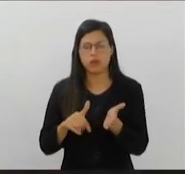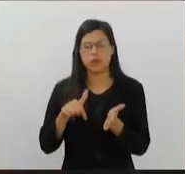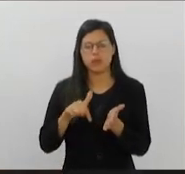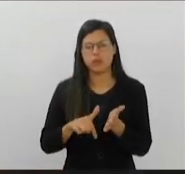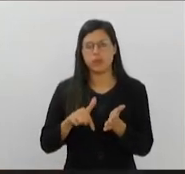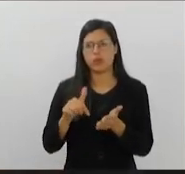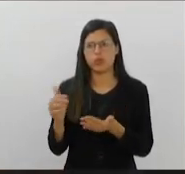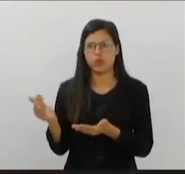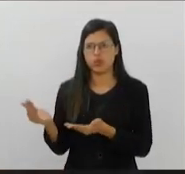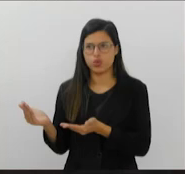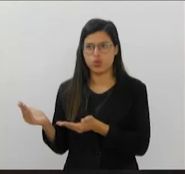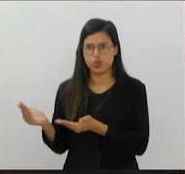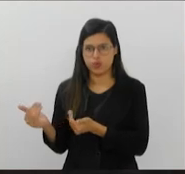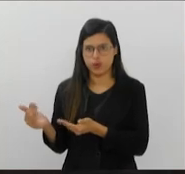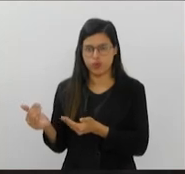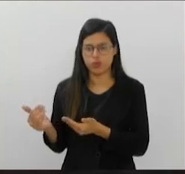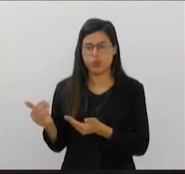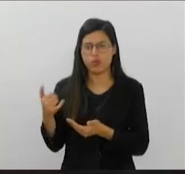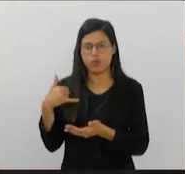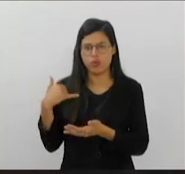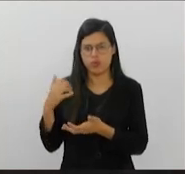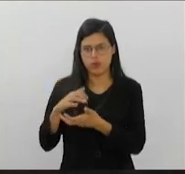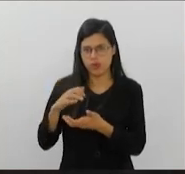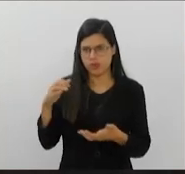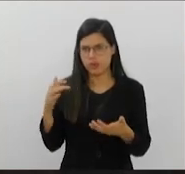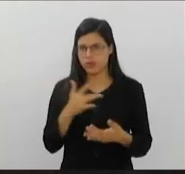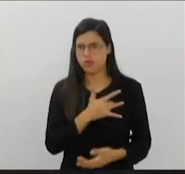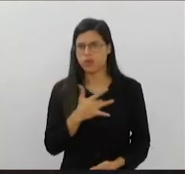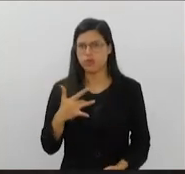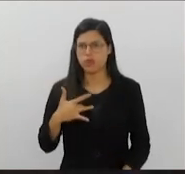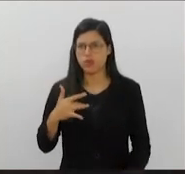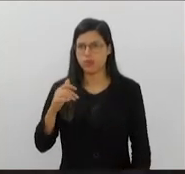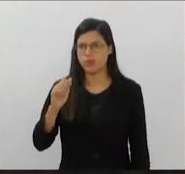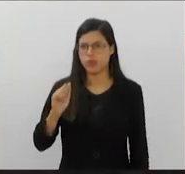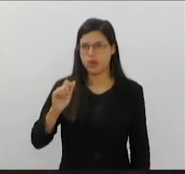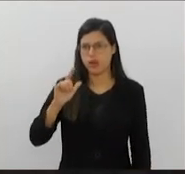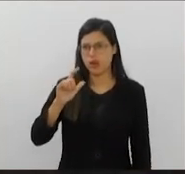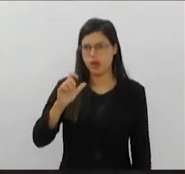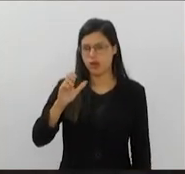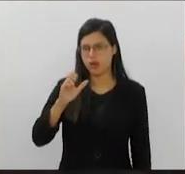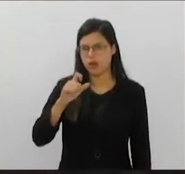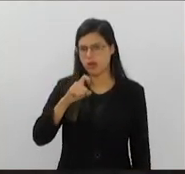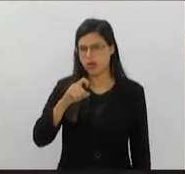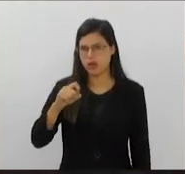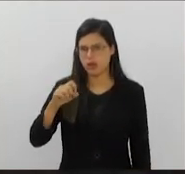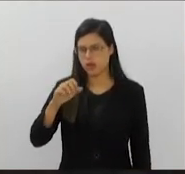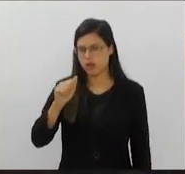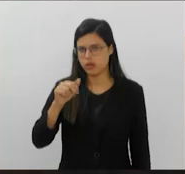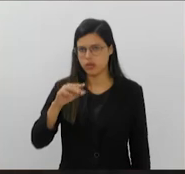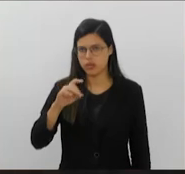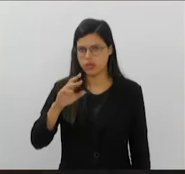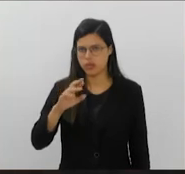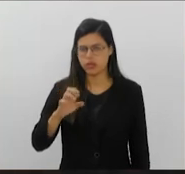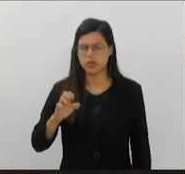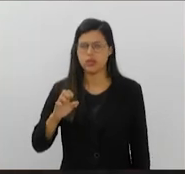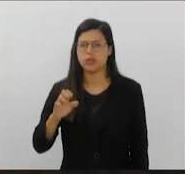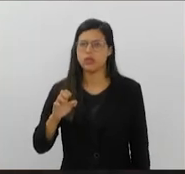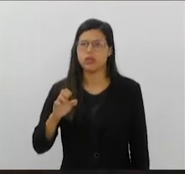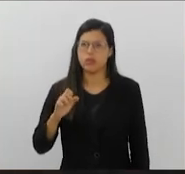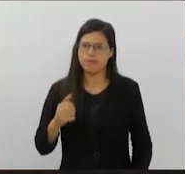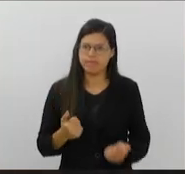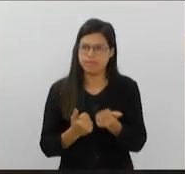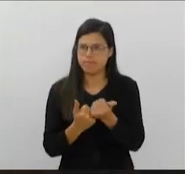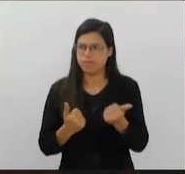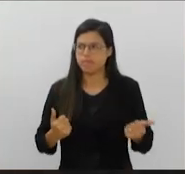e Envelhecimento Saudável, o Alexandre Esquerdo, esse parceiro que nós temos na política, uma